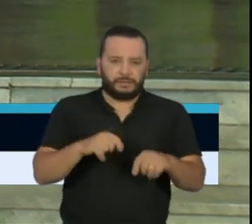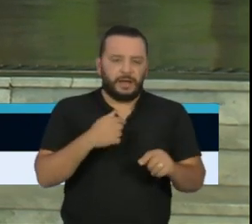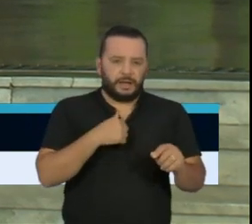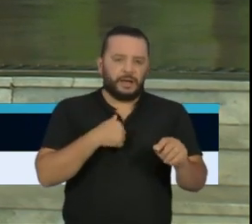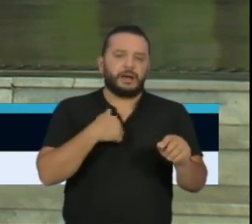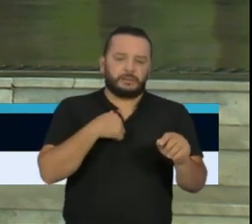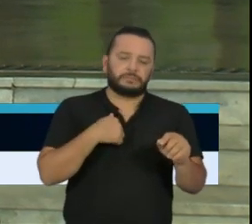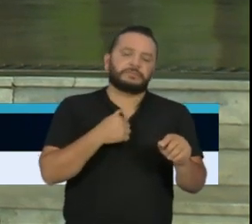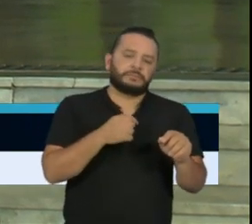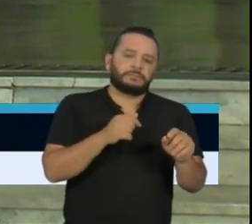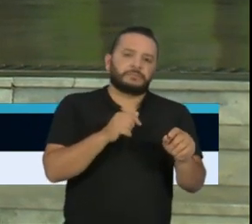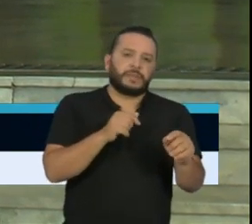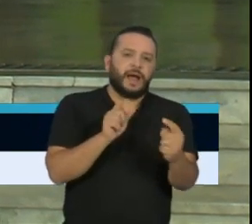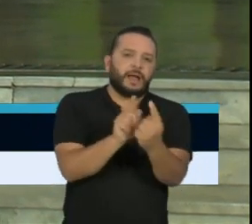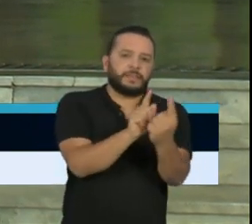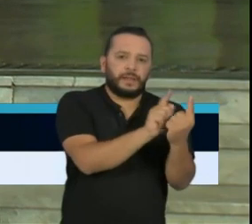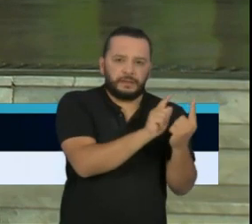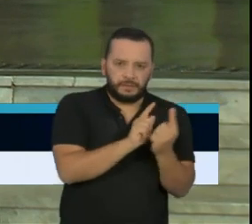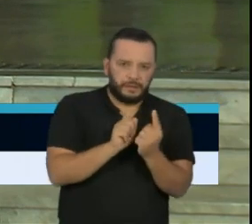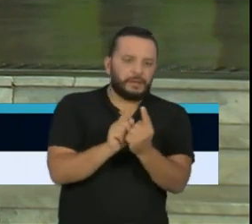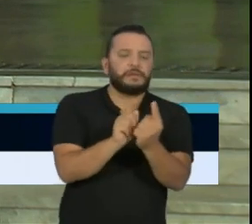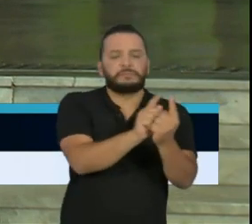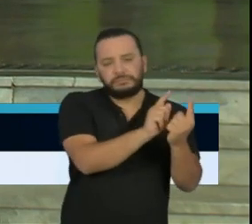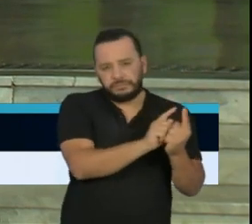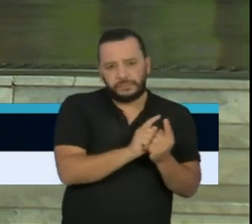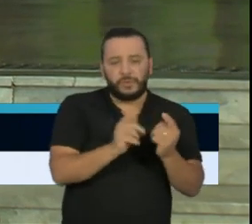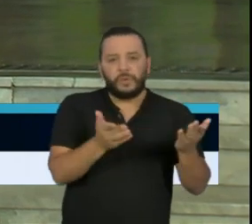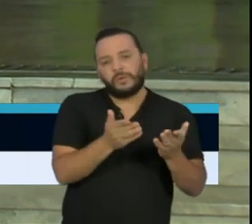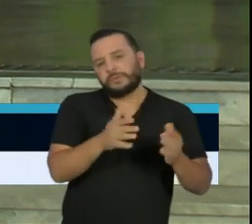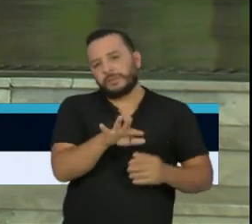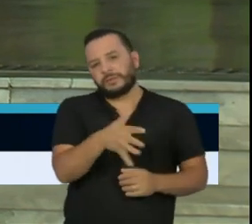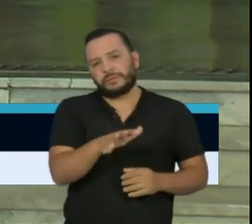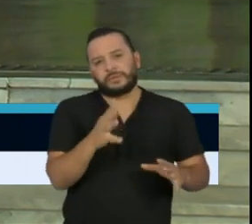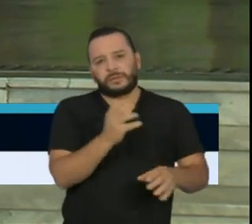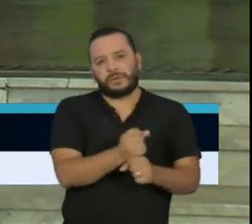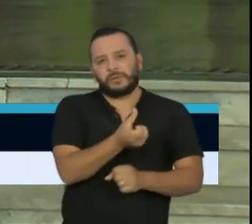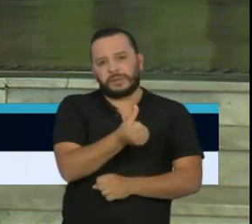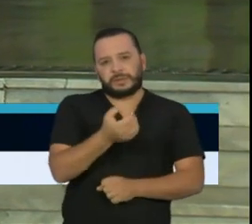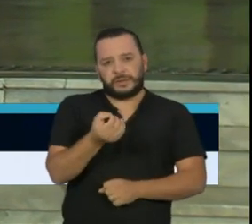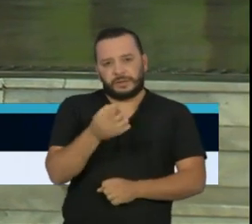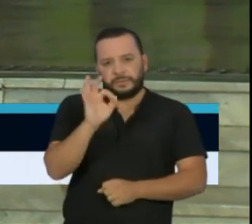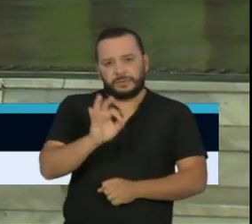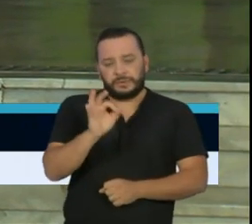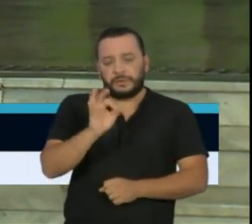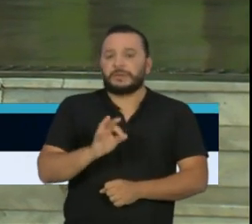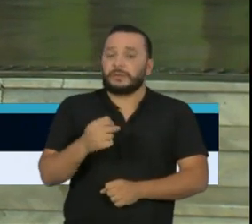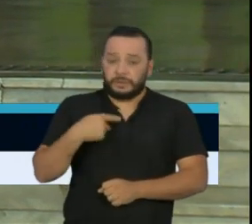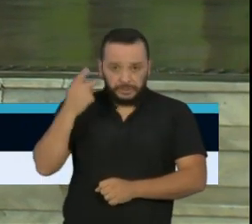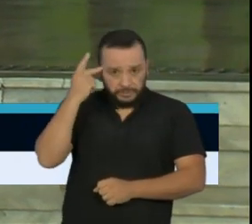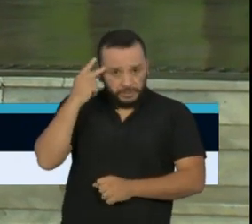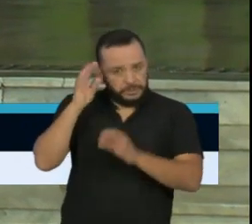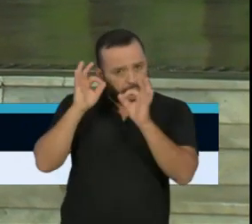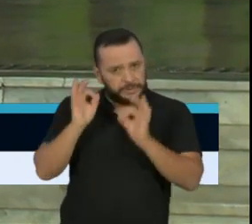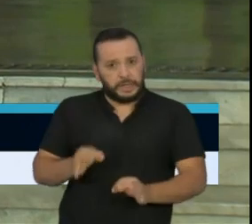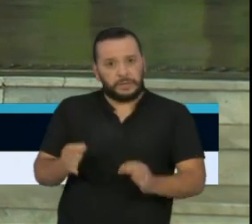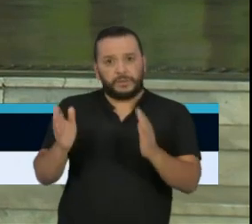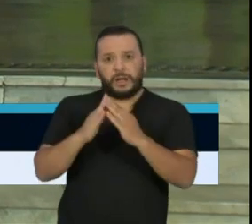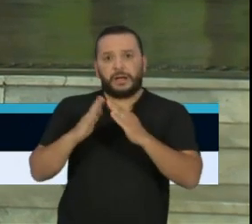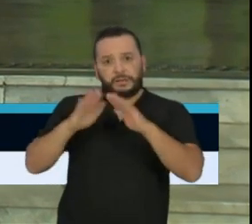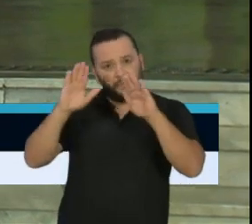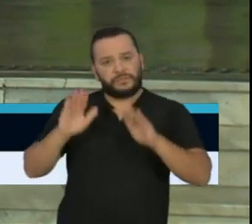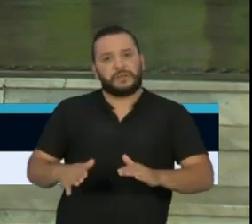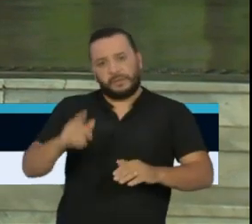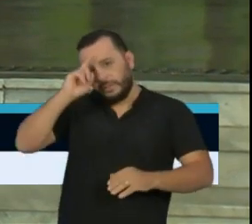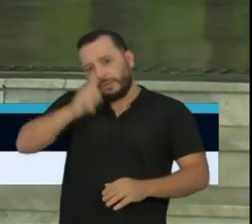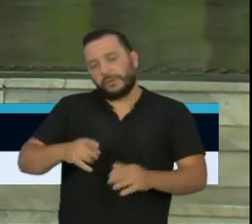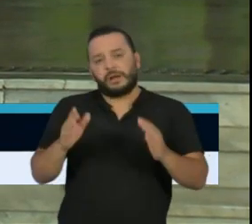geral, região metropolitana e interior, de 60%, então mostrando que São Paulo acertou em sair na frente na decretação da quarentena, em